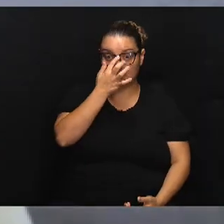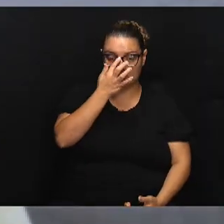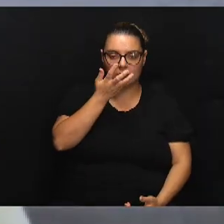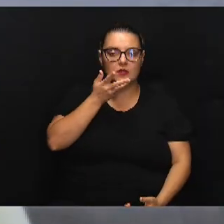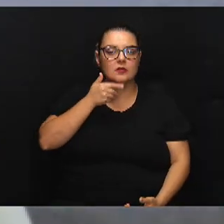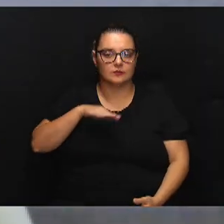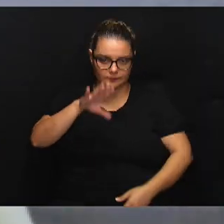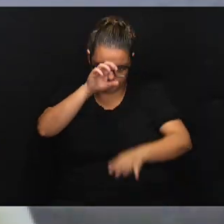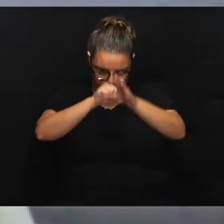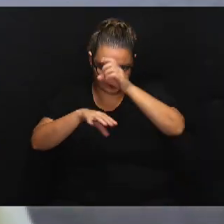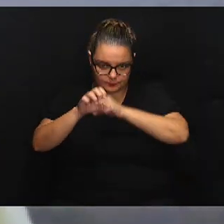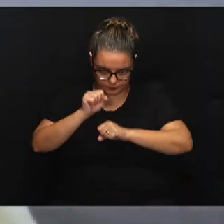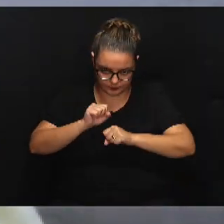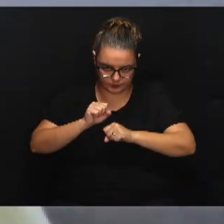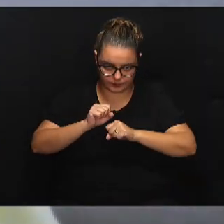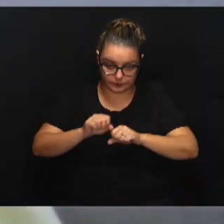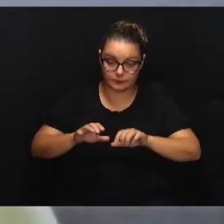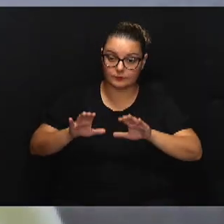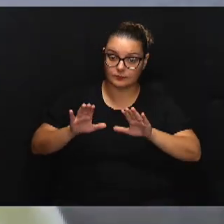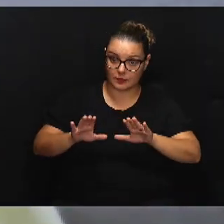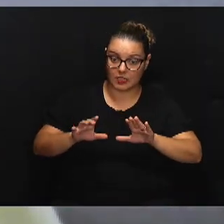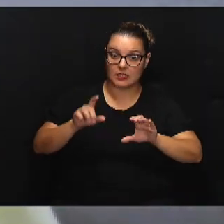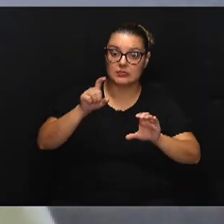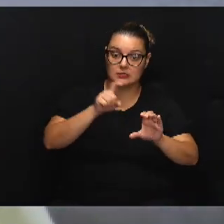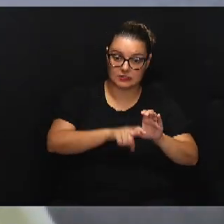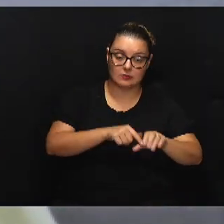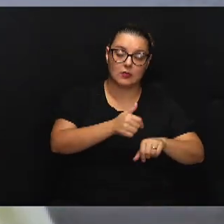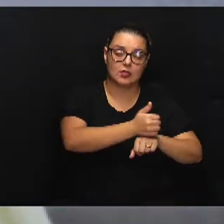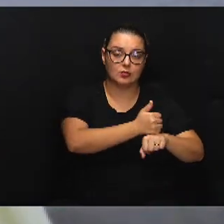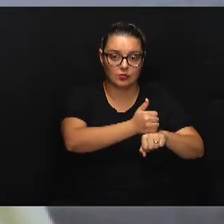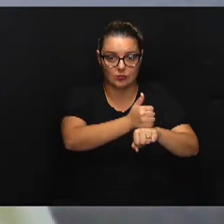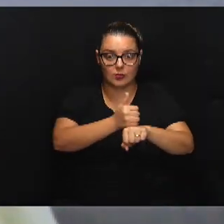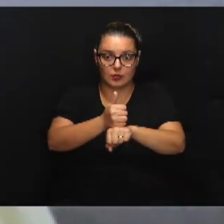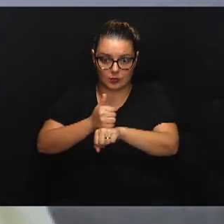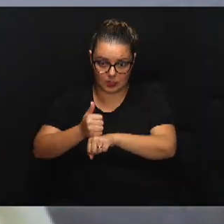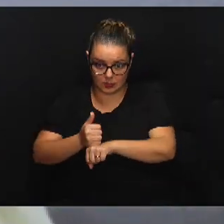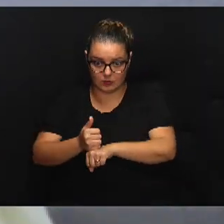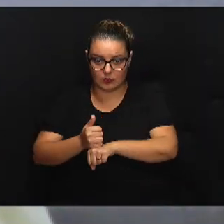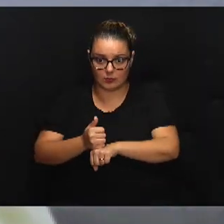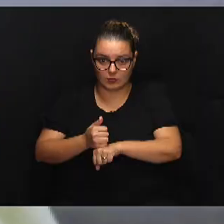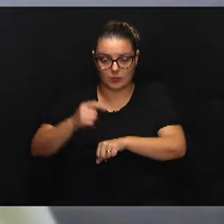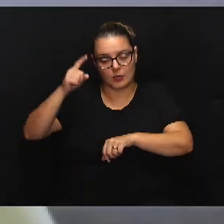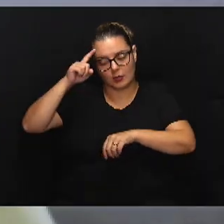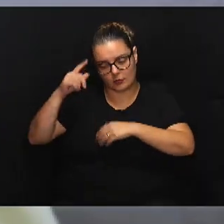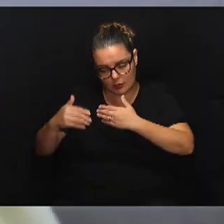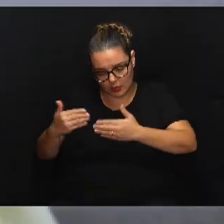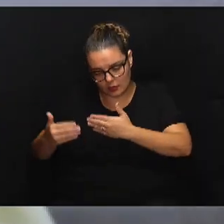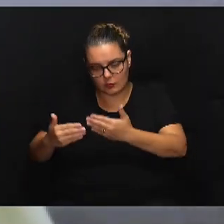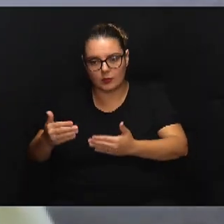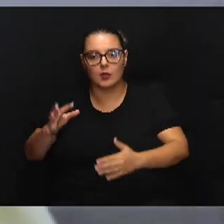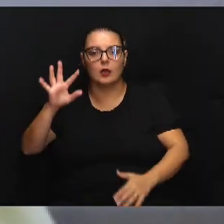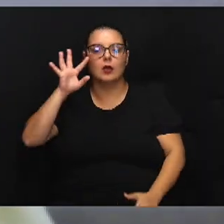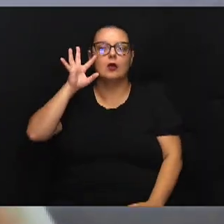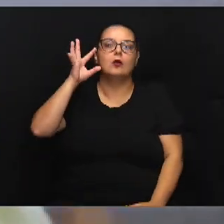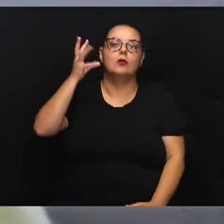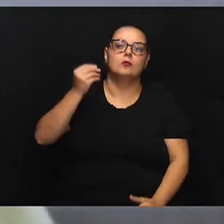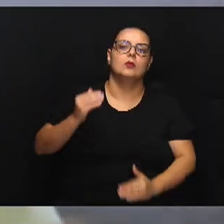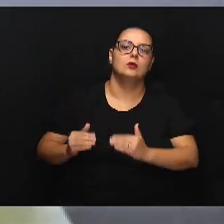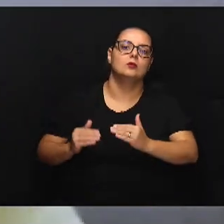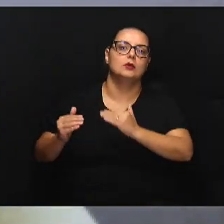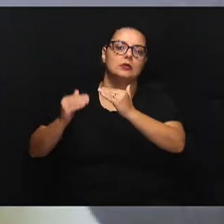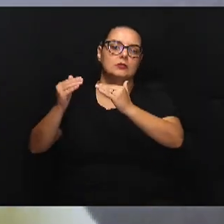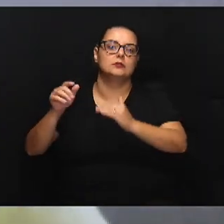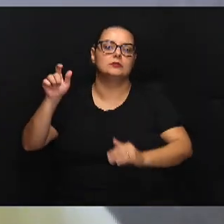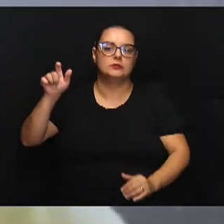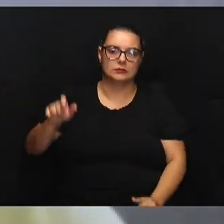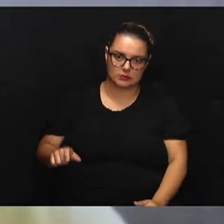vai aprender. Mas depende de profissionais que estejam conhecendo o desenvolvimento